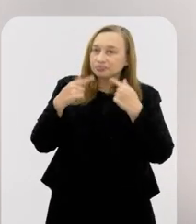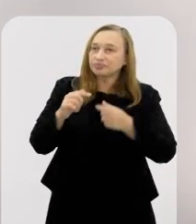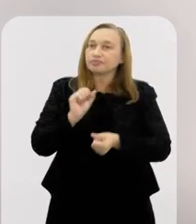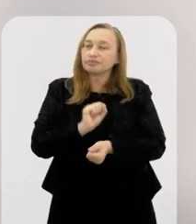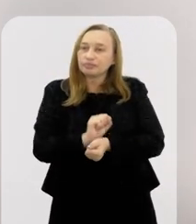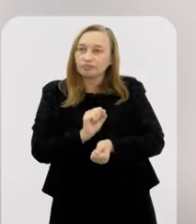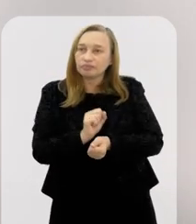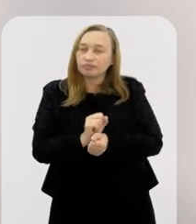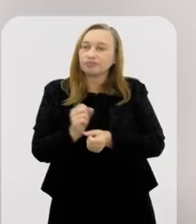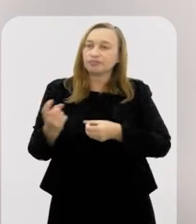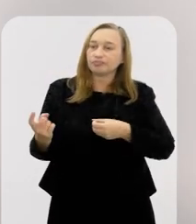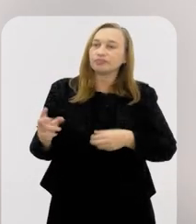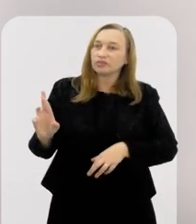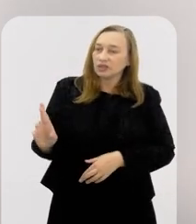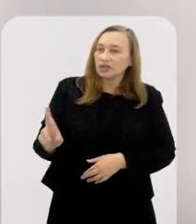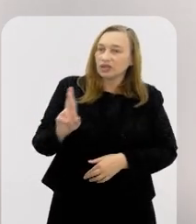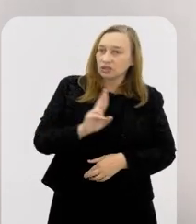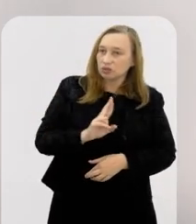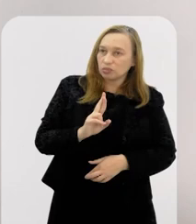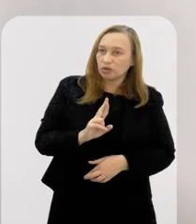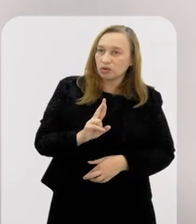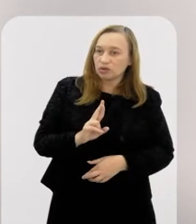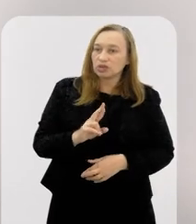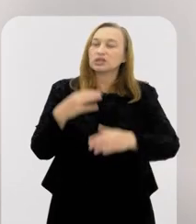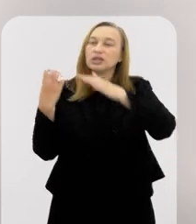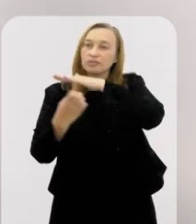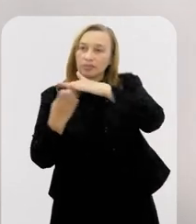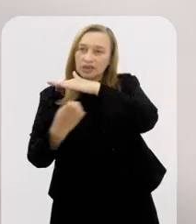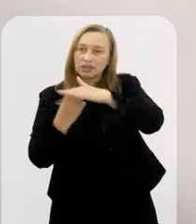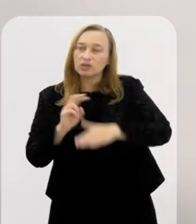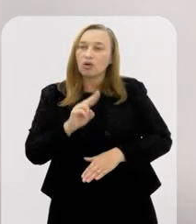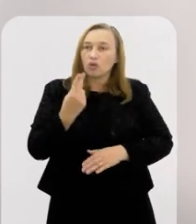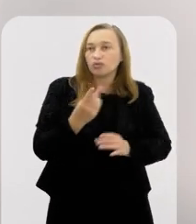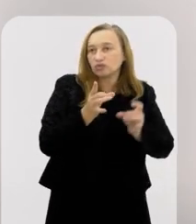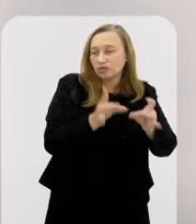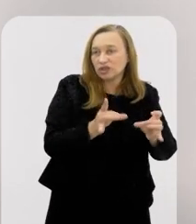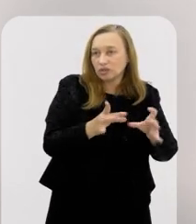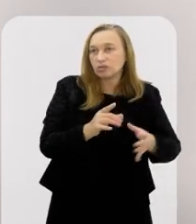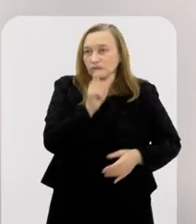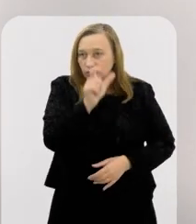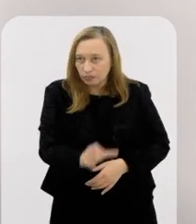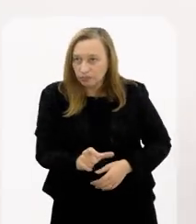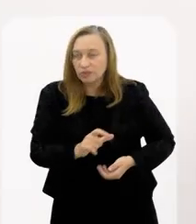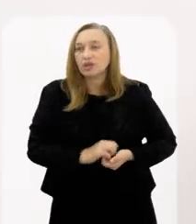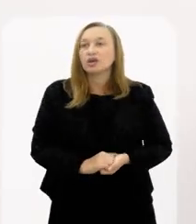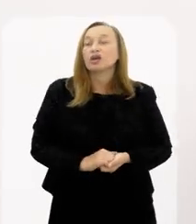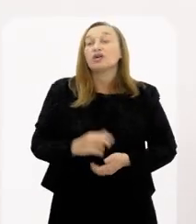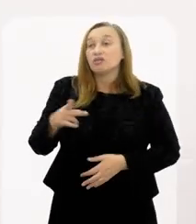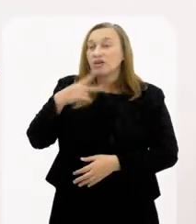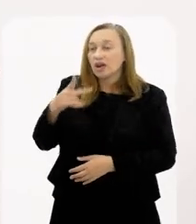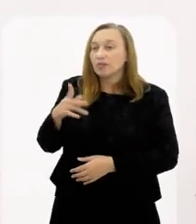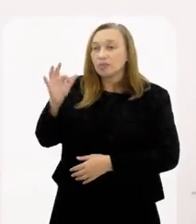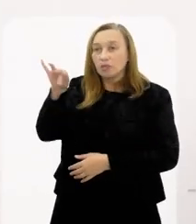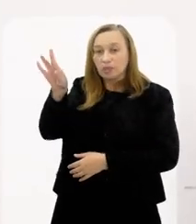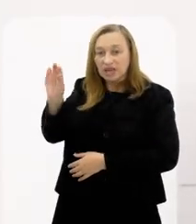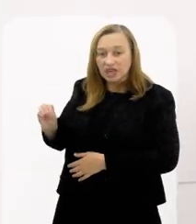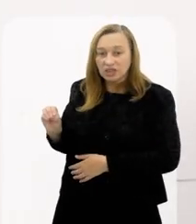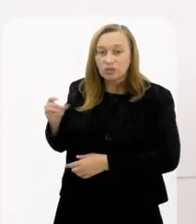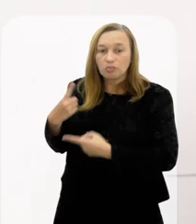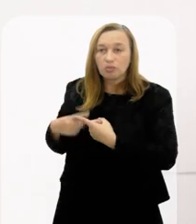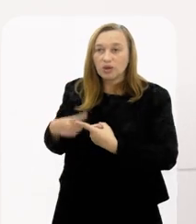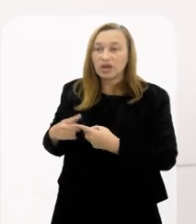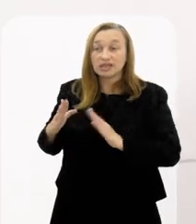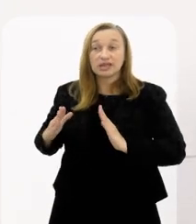reclamação e esperando um retorno do do do prestador de serviço ou do vendedor B eu vou trazer essa questão aqui pro Dr plini